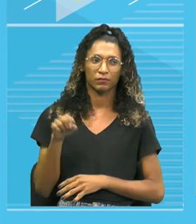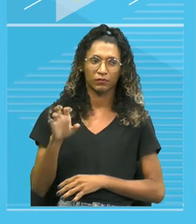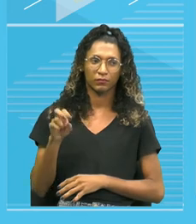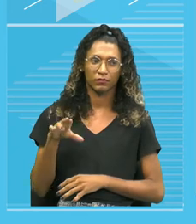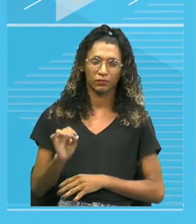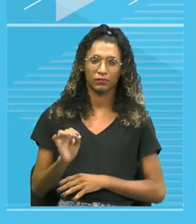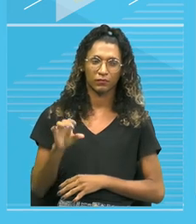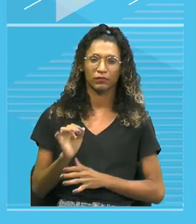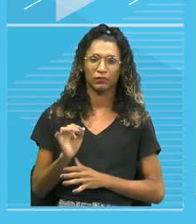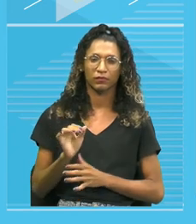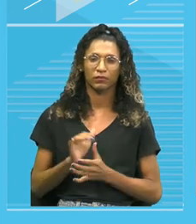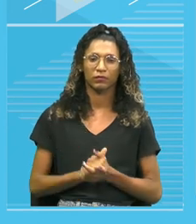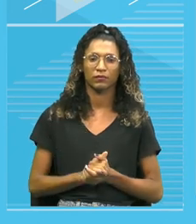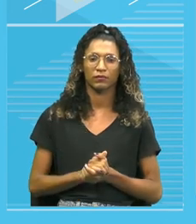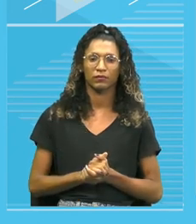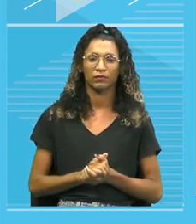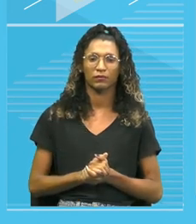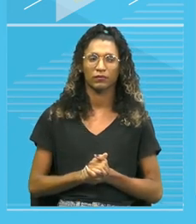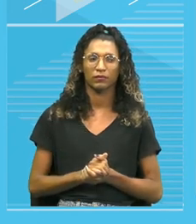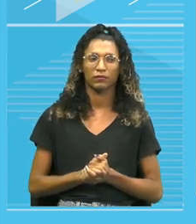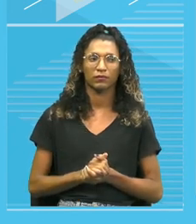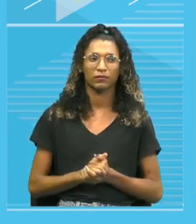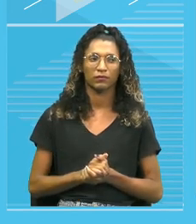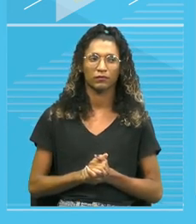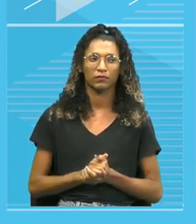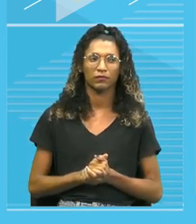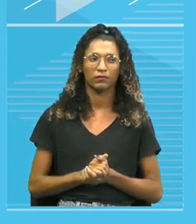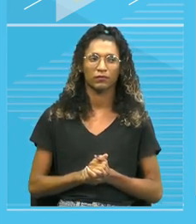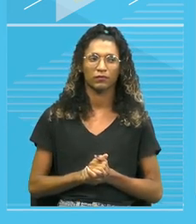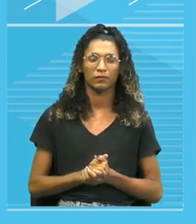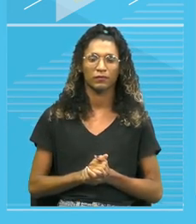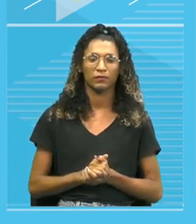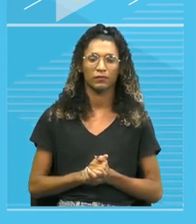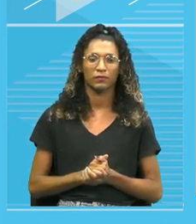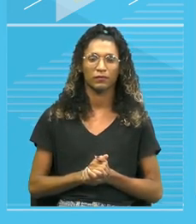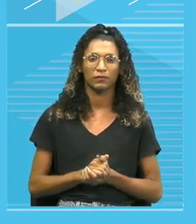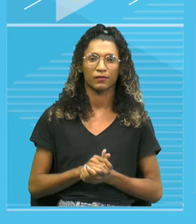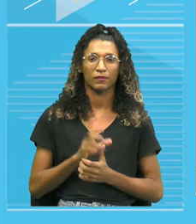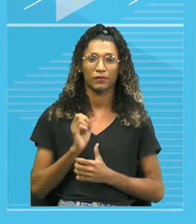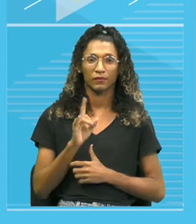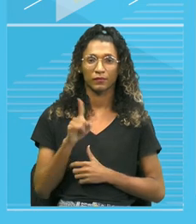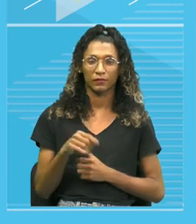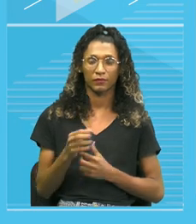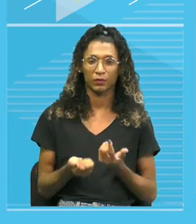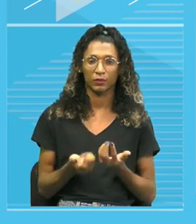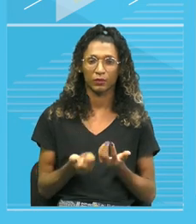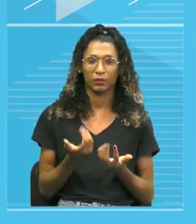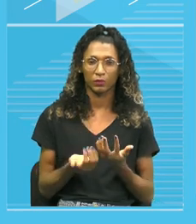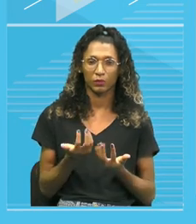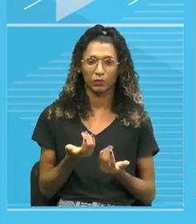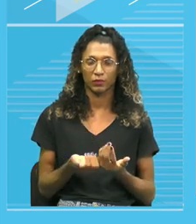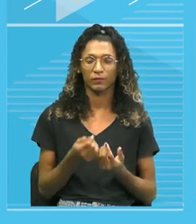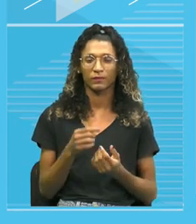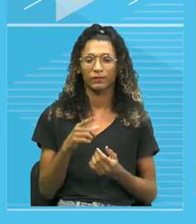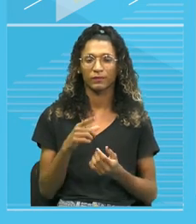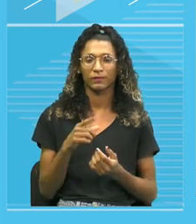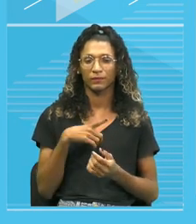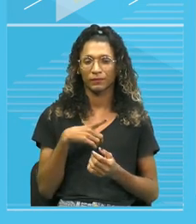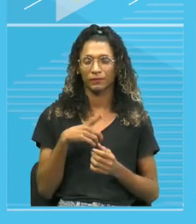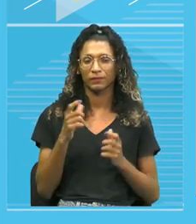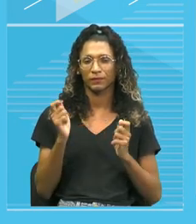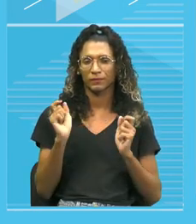ó C6 h6 se é uma combustão tem que